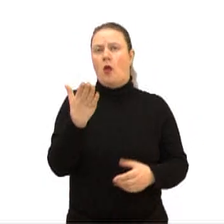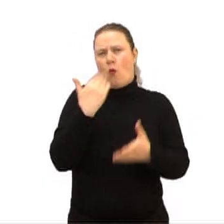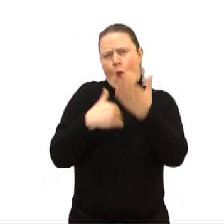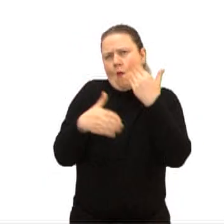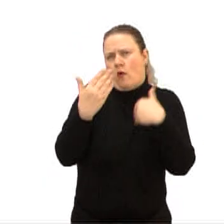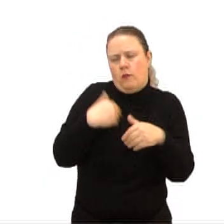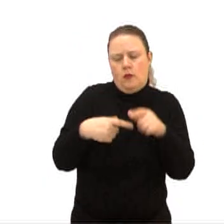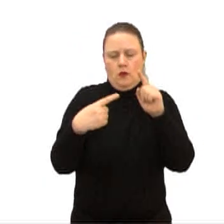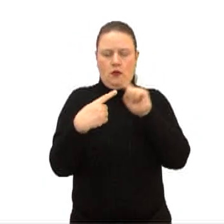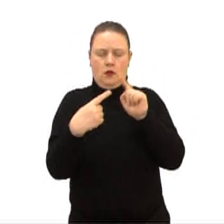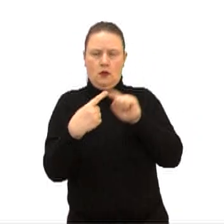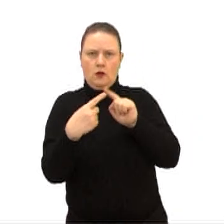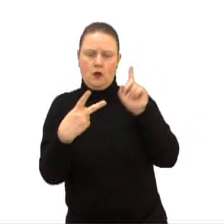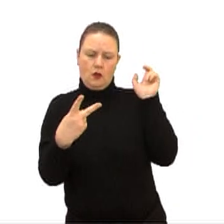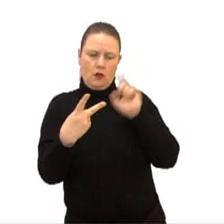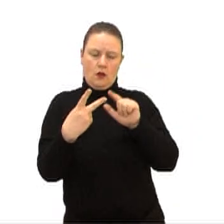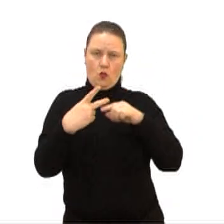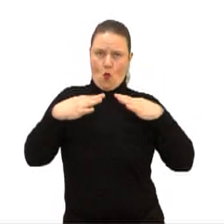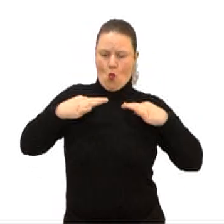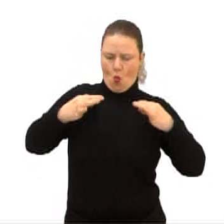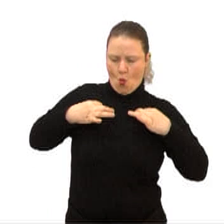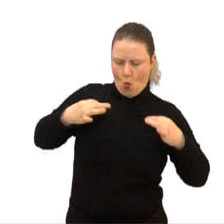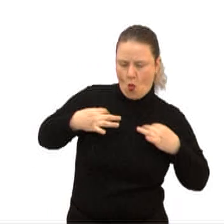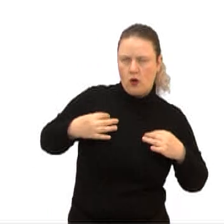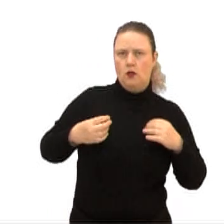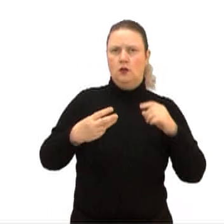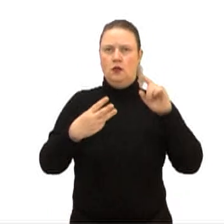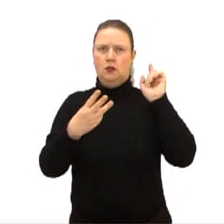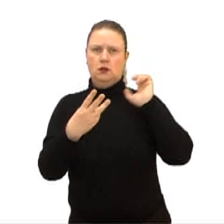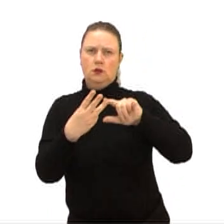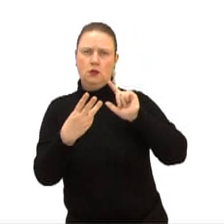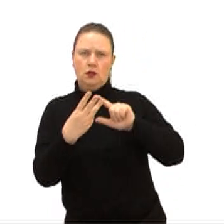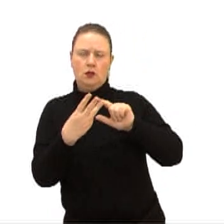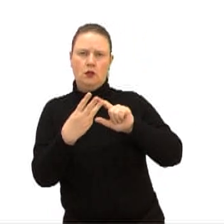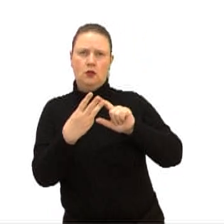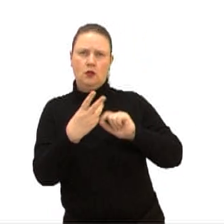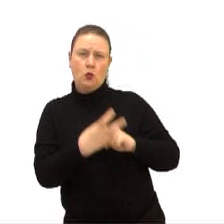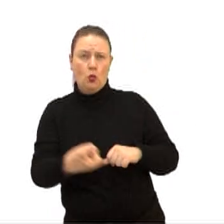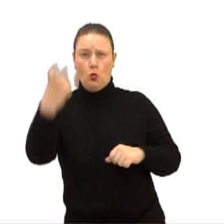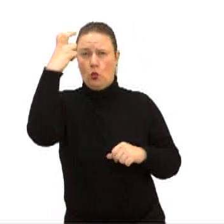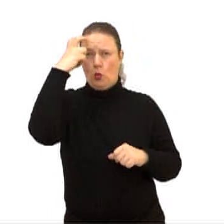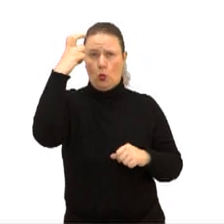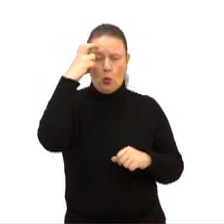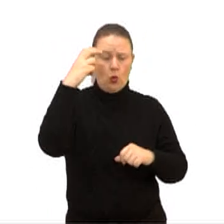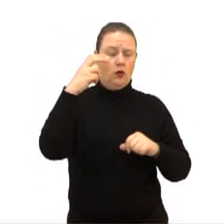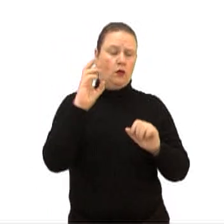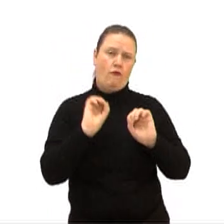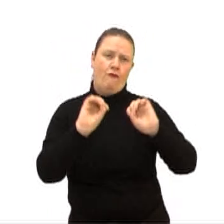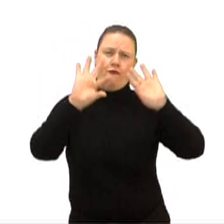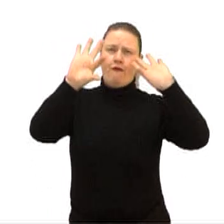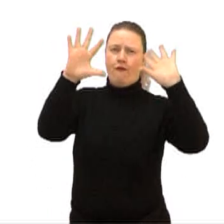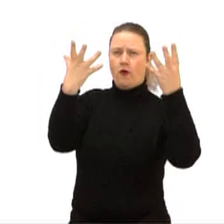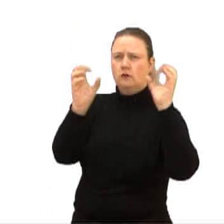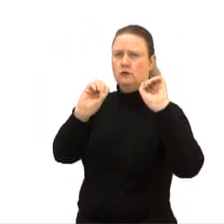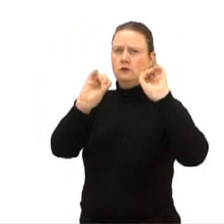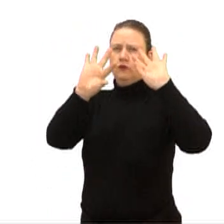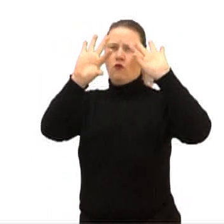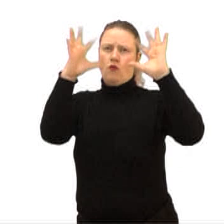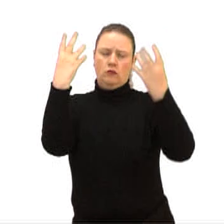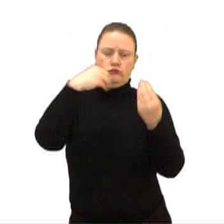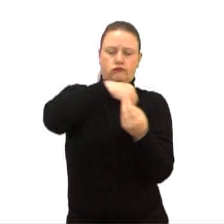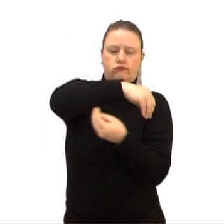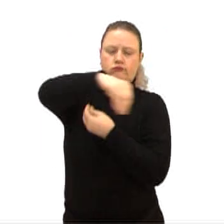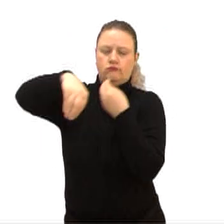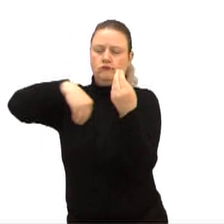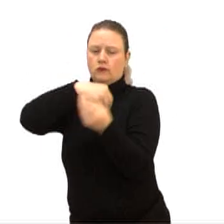alimentar, aspecto de vestimenta, aspecto de vários tipos de festas. Então, essa mescla de